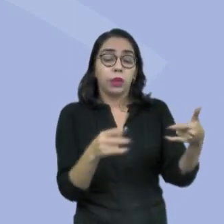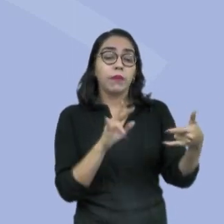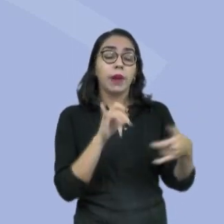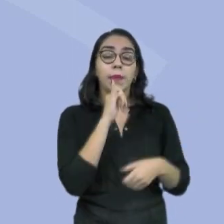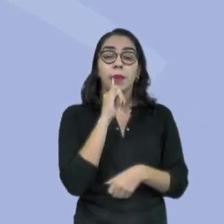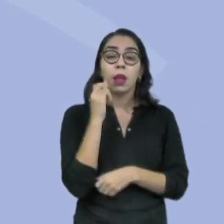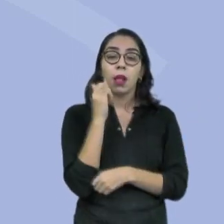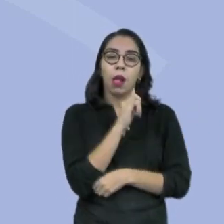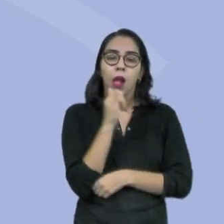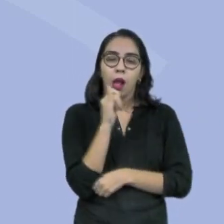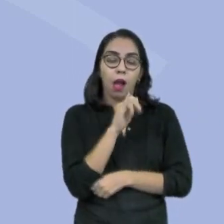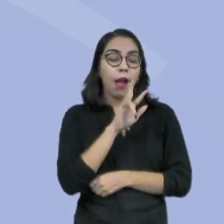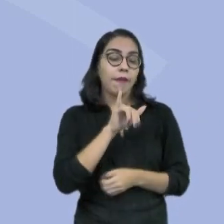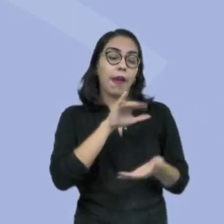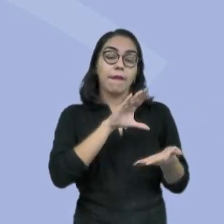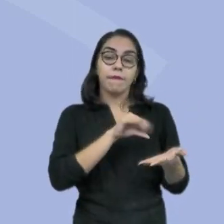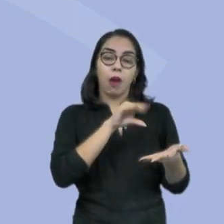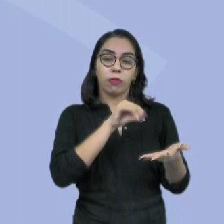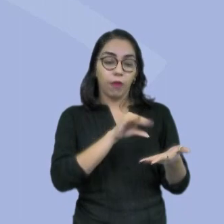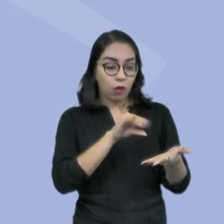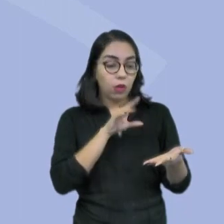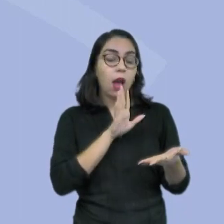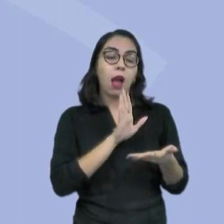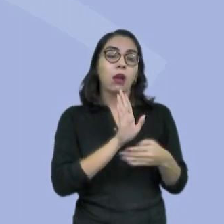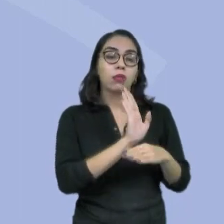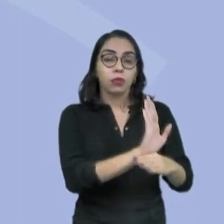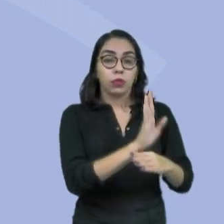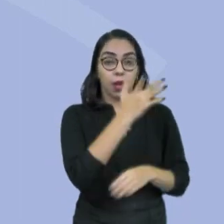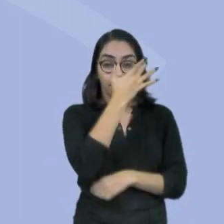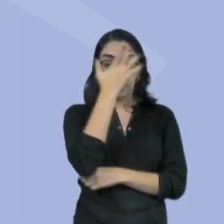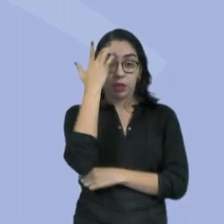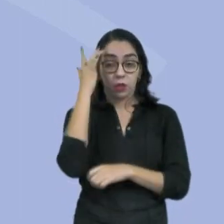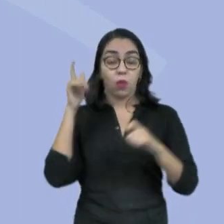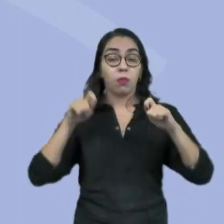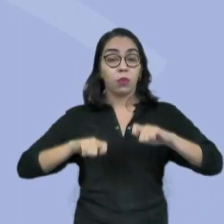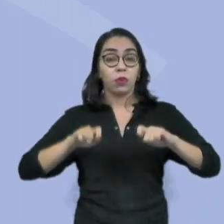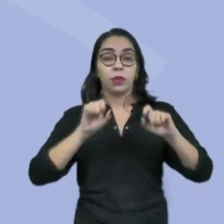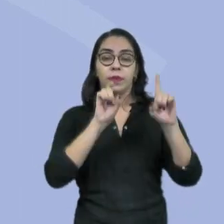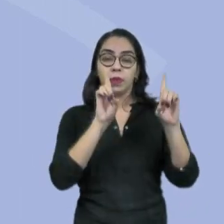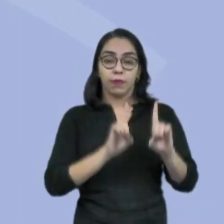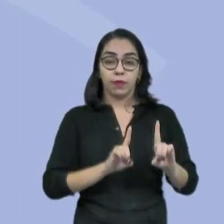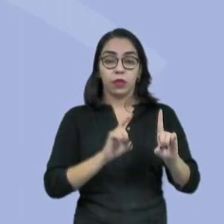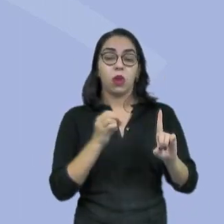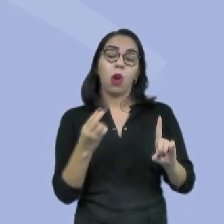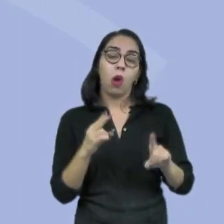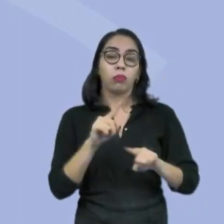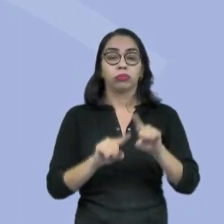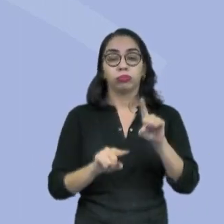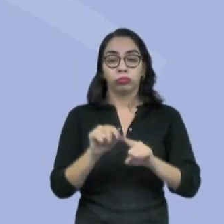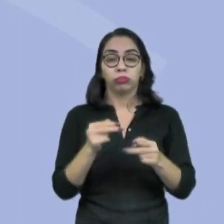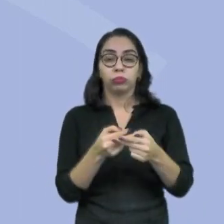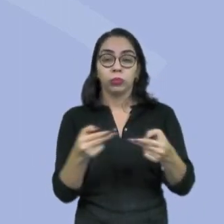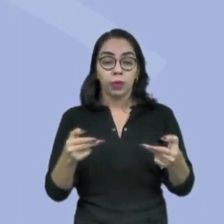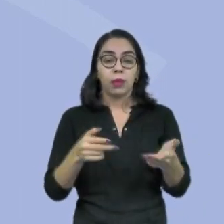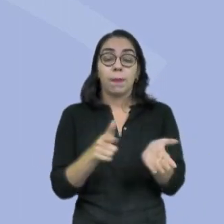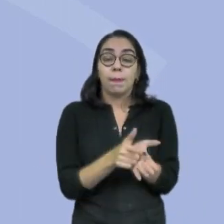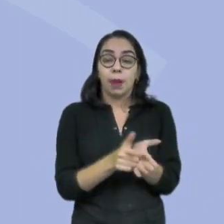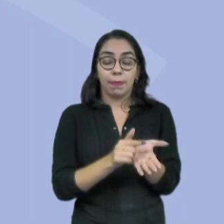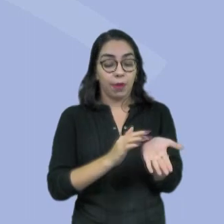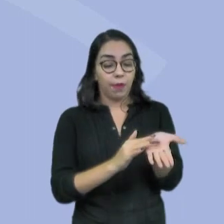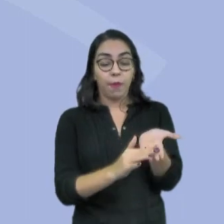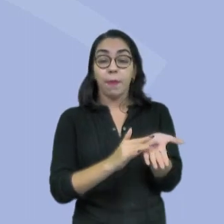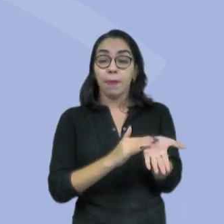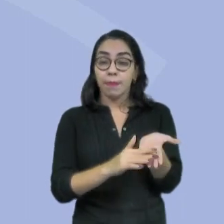código um k code que Facilite para as pessoas deficiente ou instrumentos em Braile para as pessoas